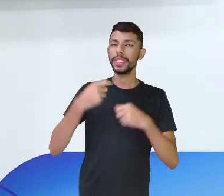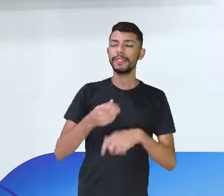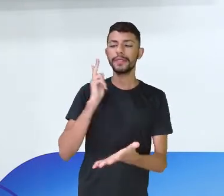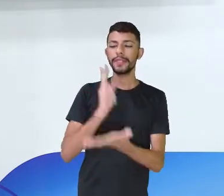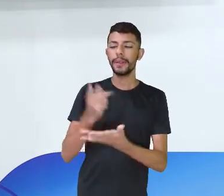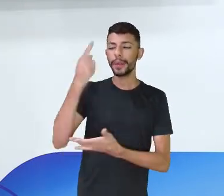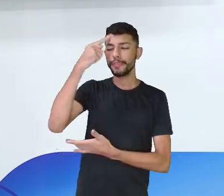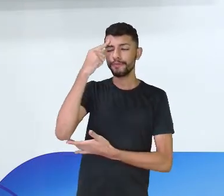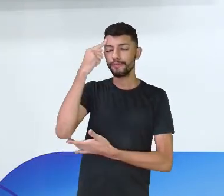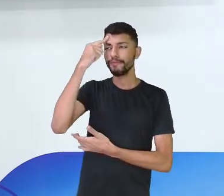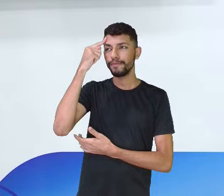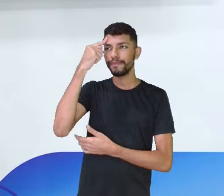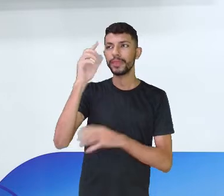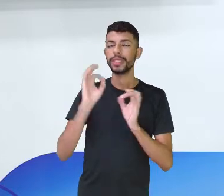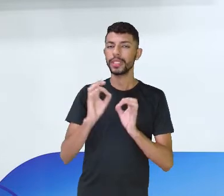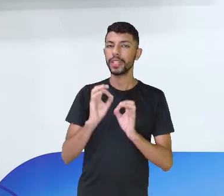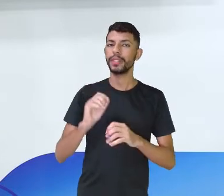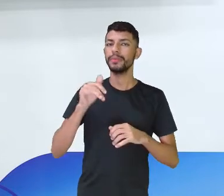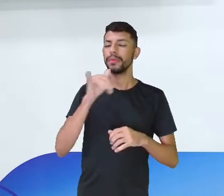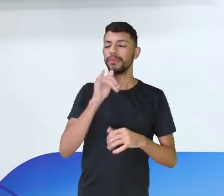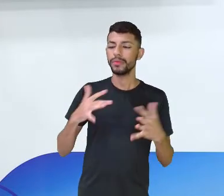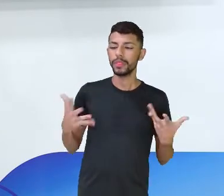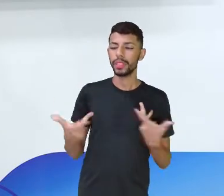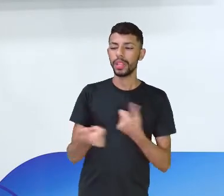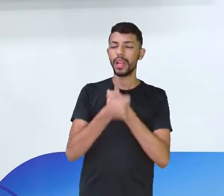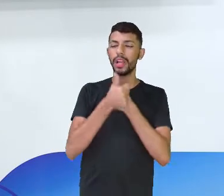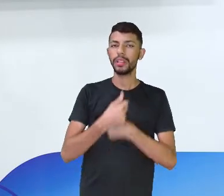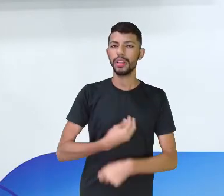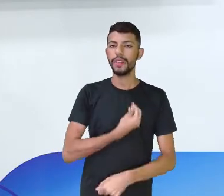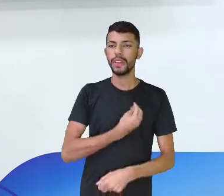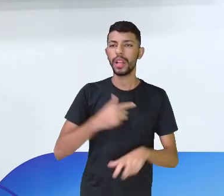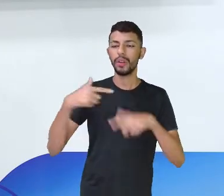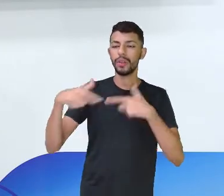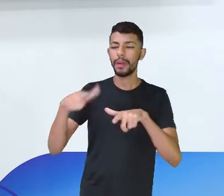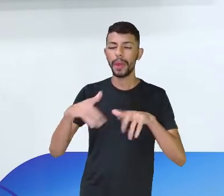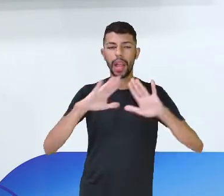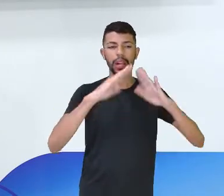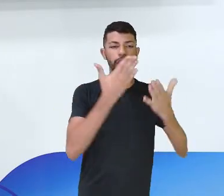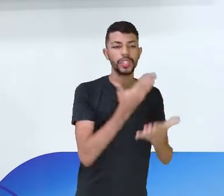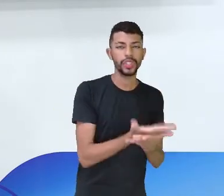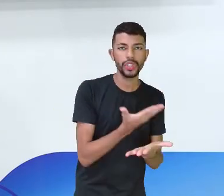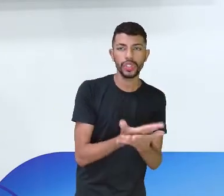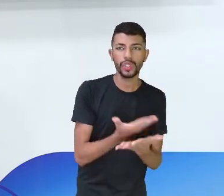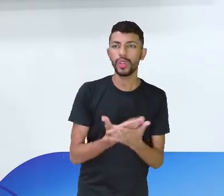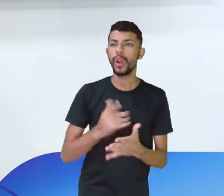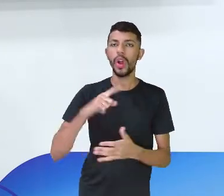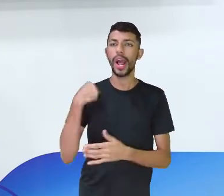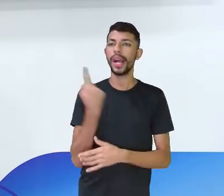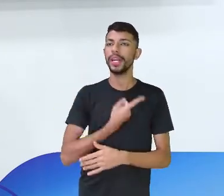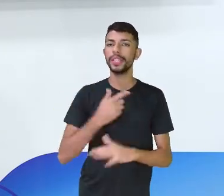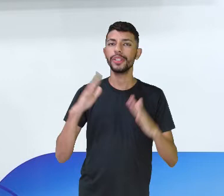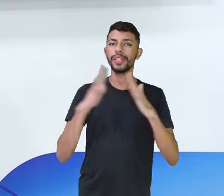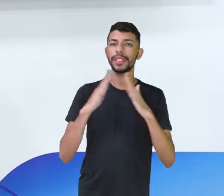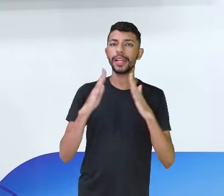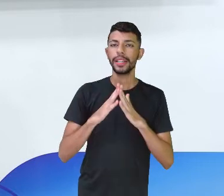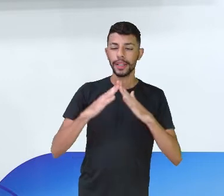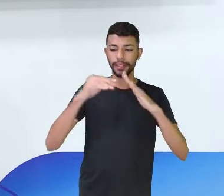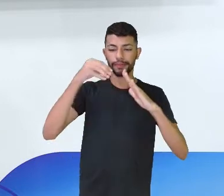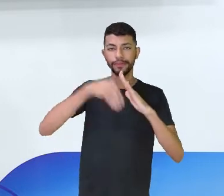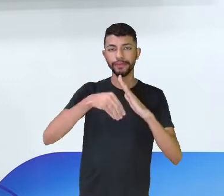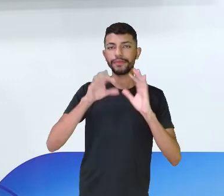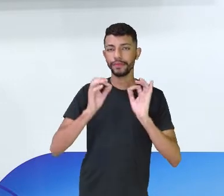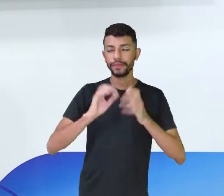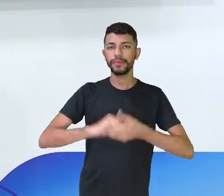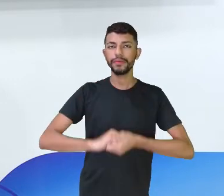gente esteja. Qualidade de vida no trabalho, qualidade de vida na escola, qualidade de vida na nossa casa, no nosso lar,